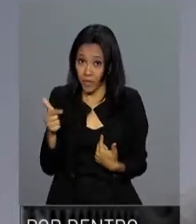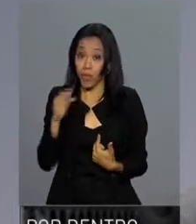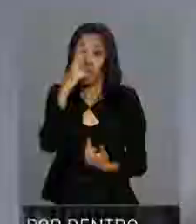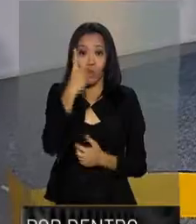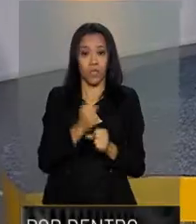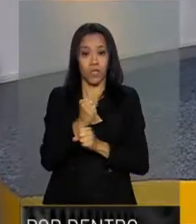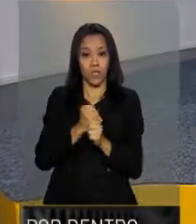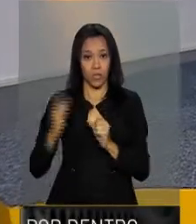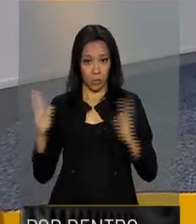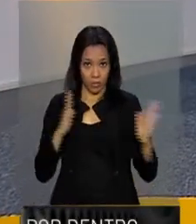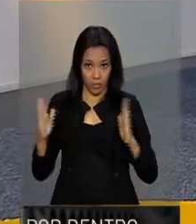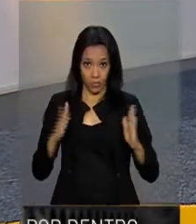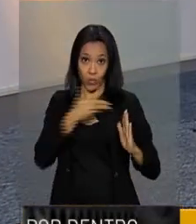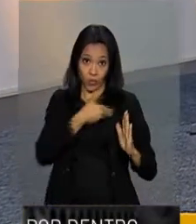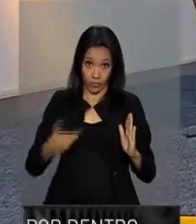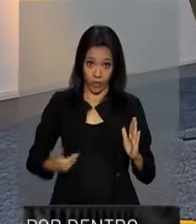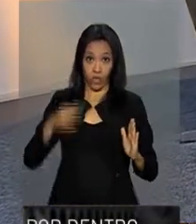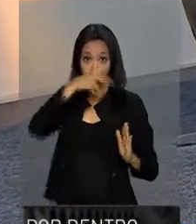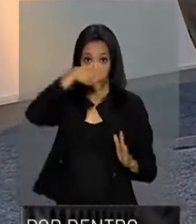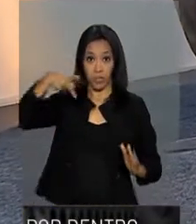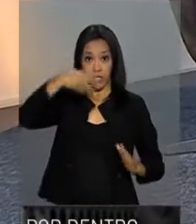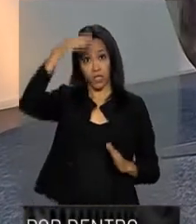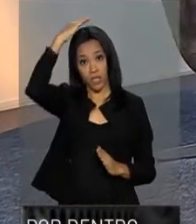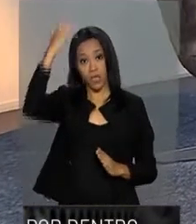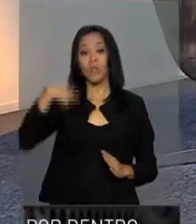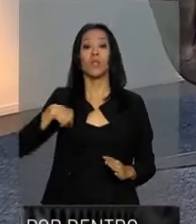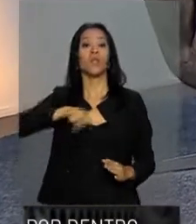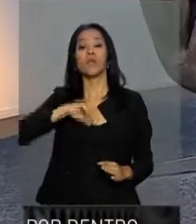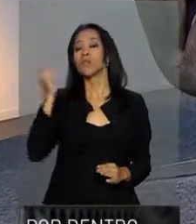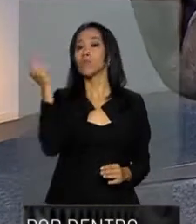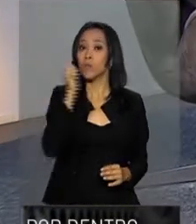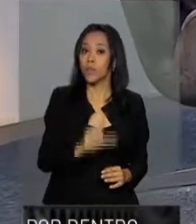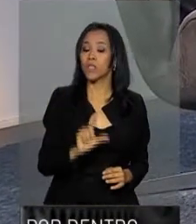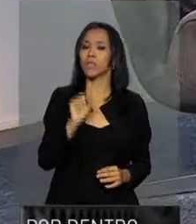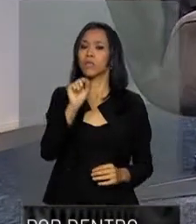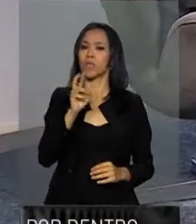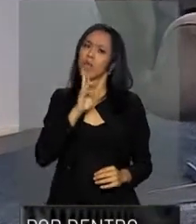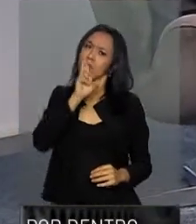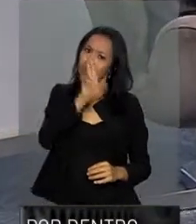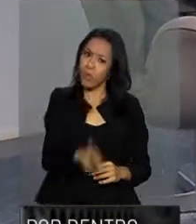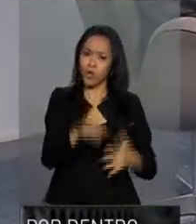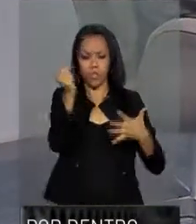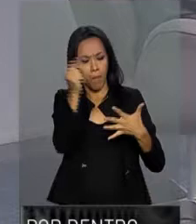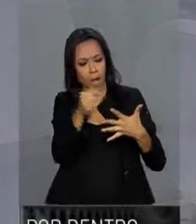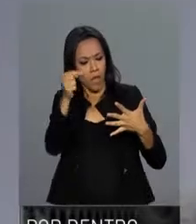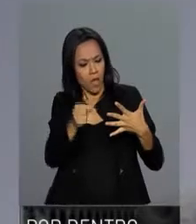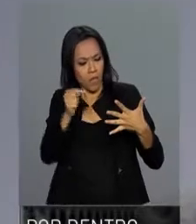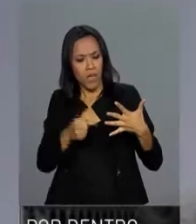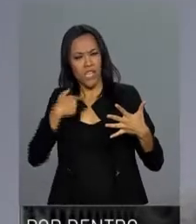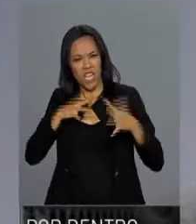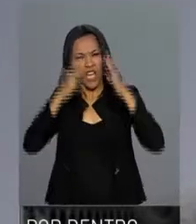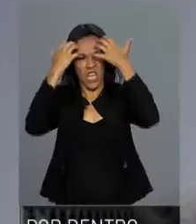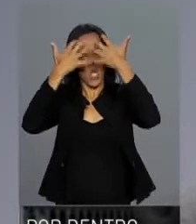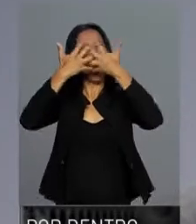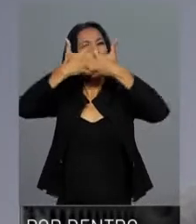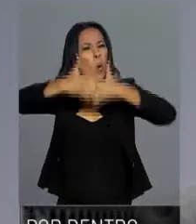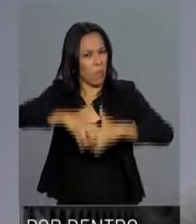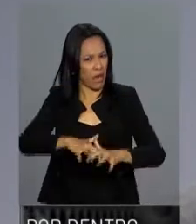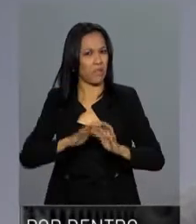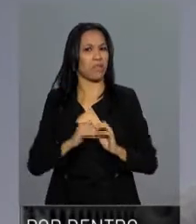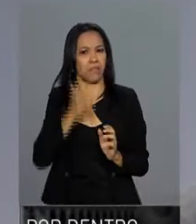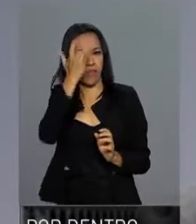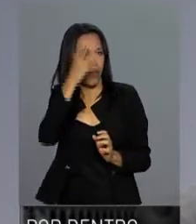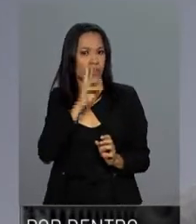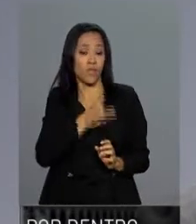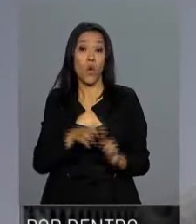de governo temer nós conseguimos dar resposta a essas questões tão complexas colocadas à arena